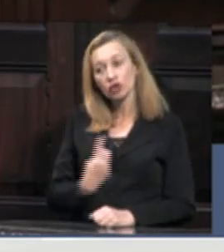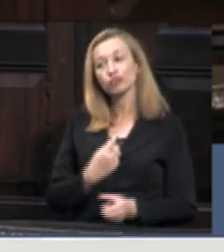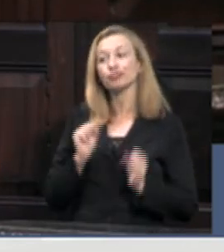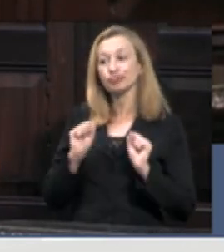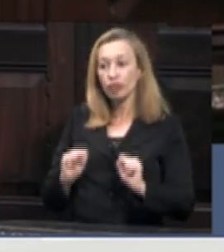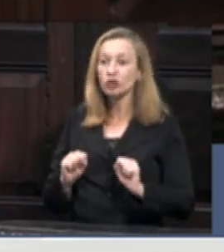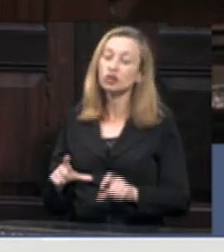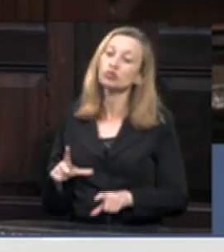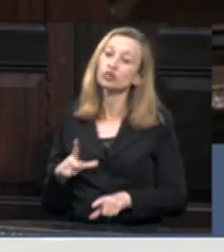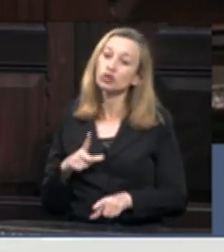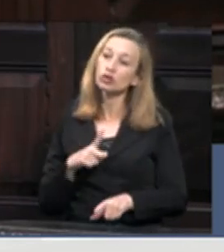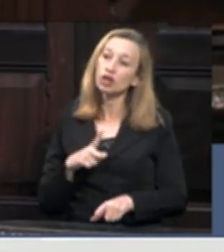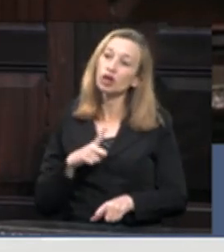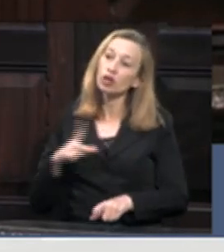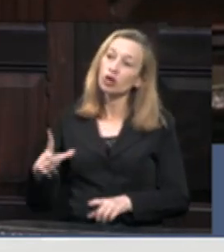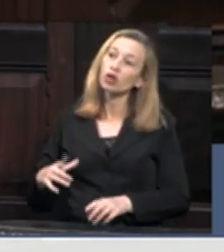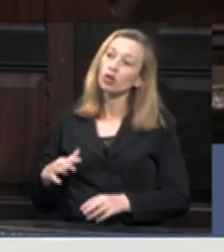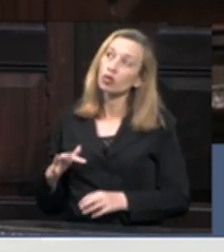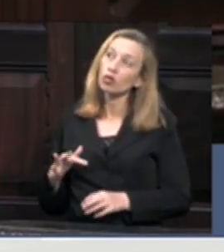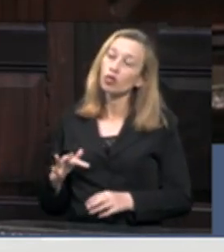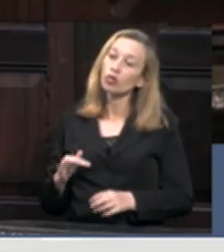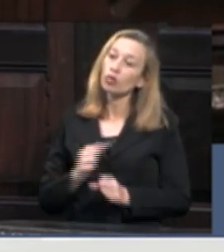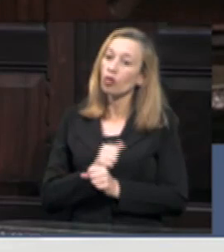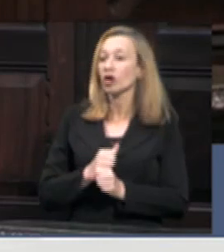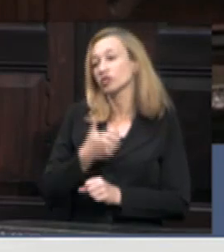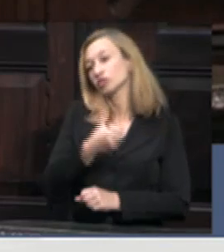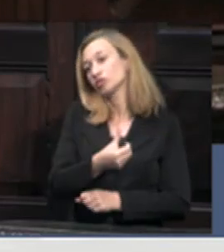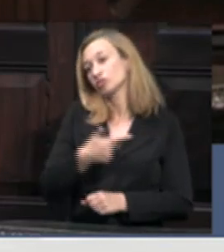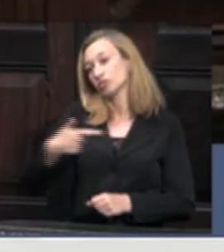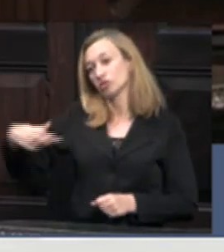ter para o ano 19